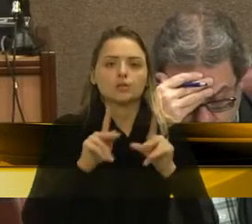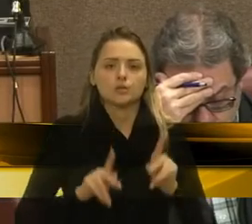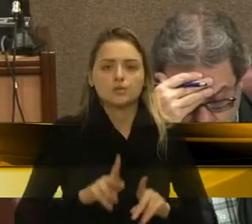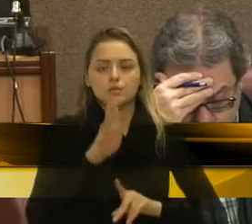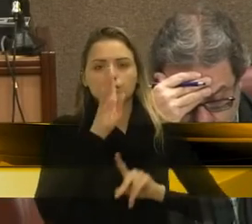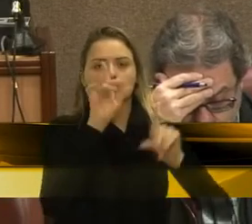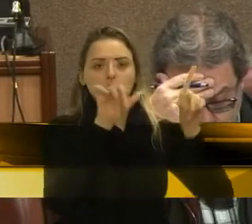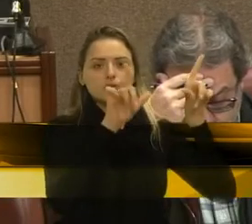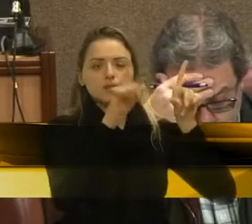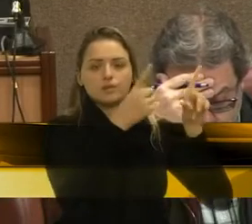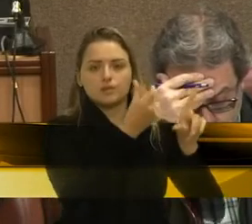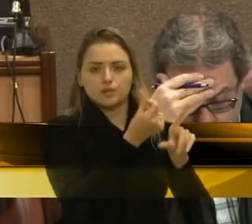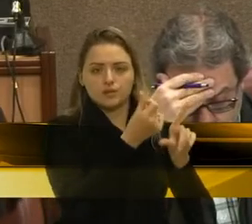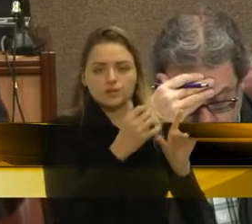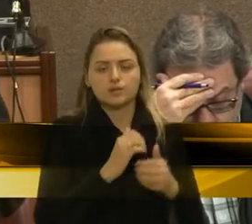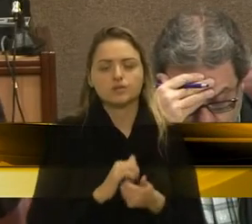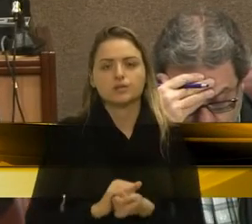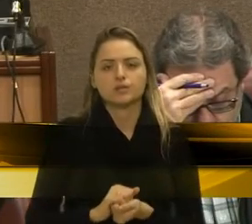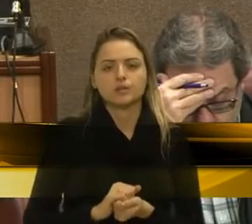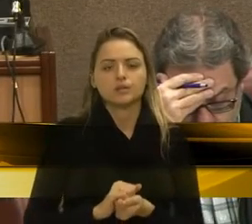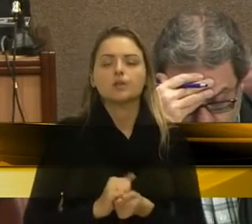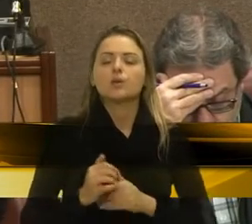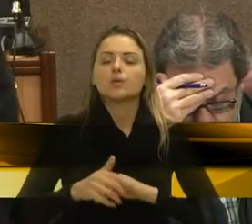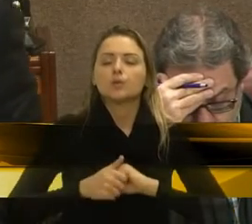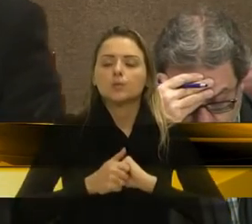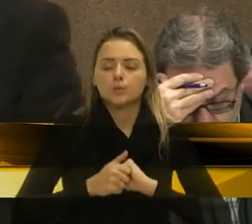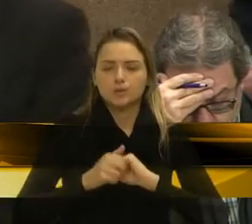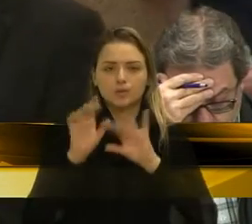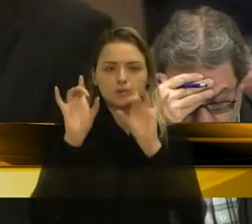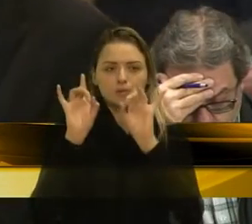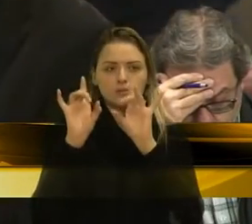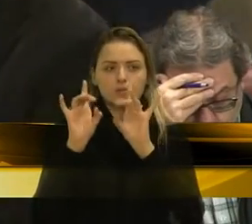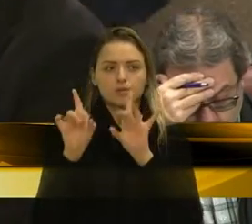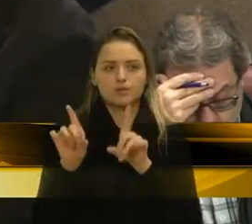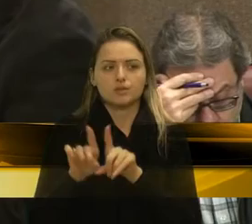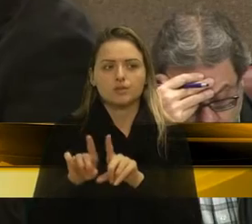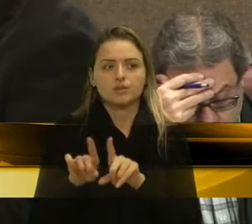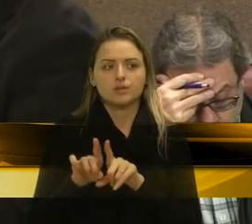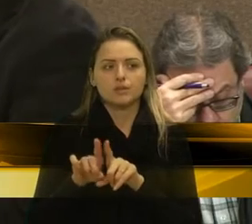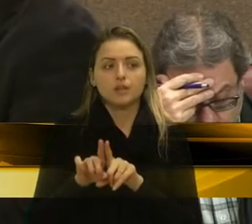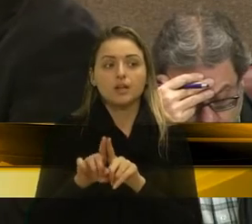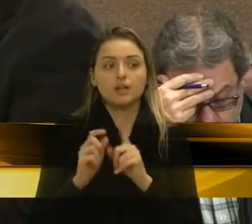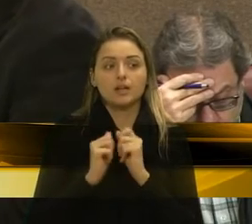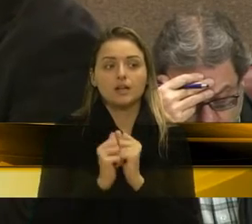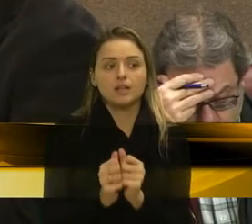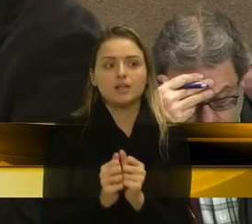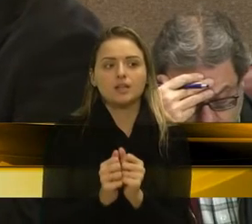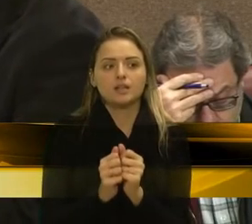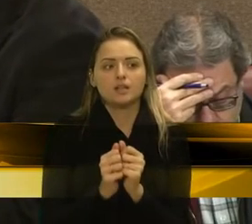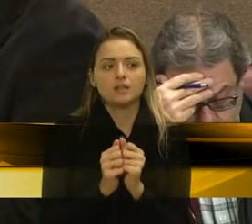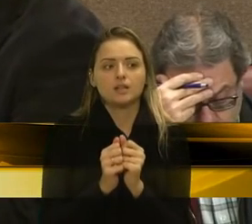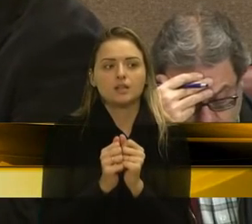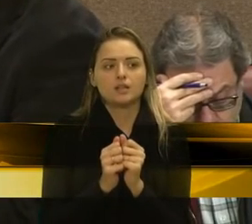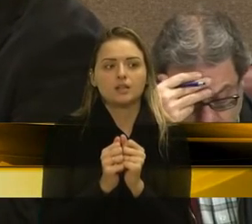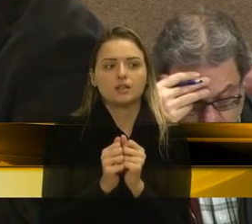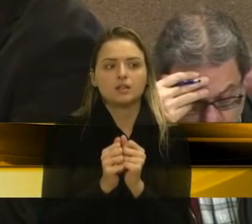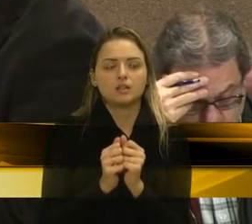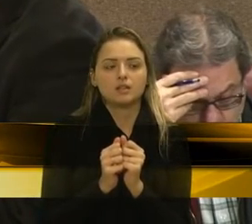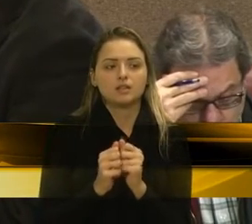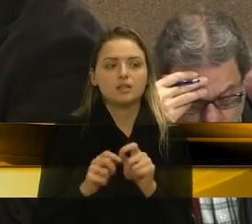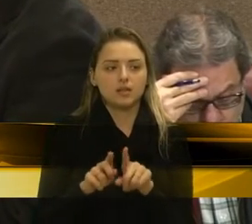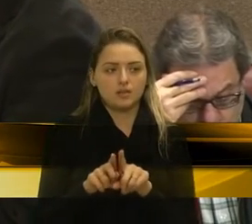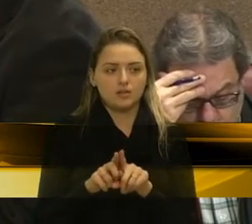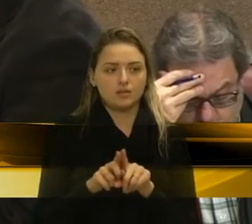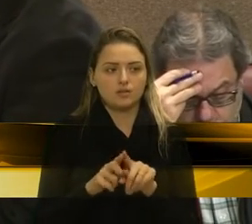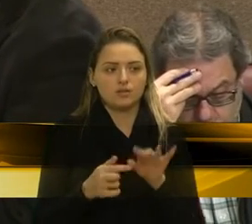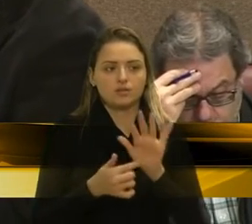Canal 16, uma saudação toda especial também ao ex-secretário de Cultura, grande amigo João Vianney Tonus, que